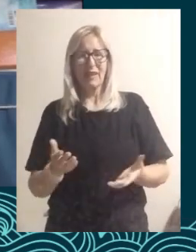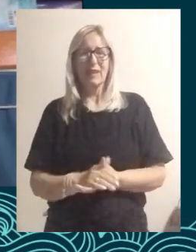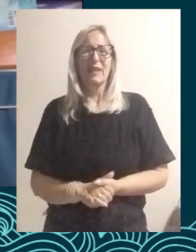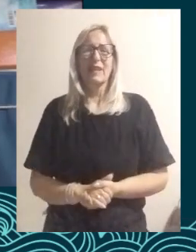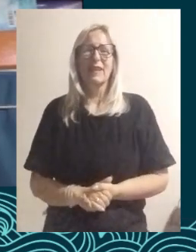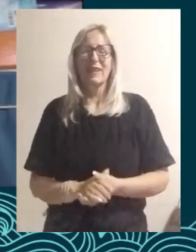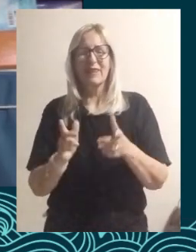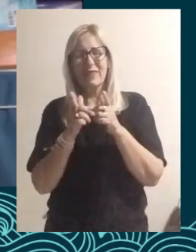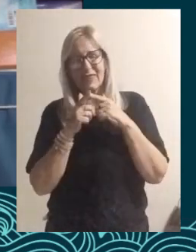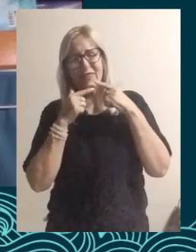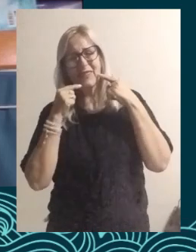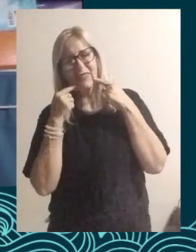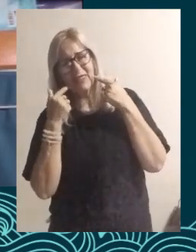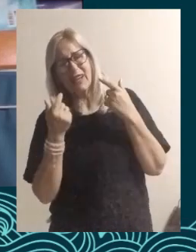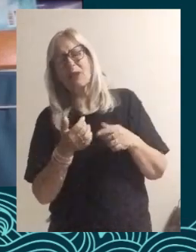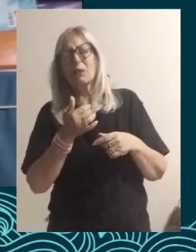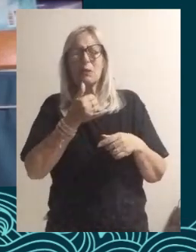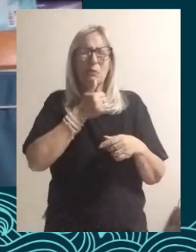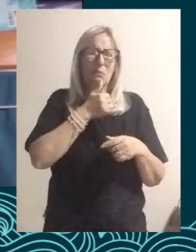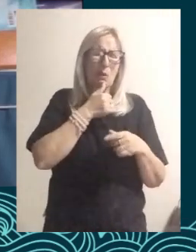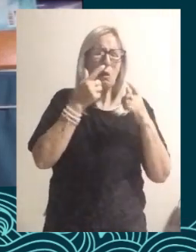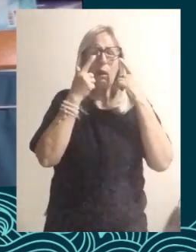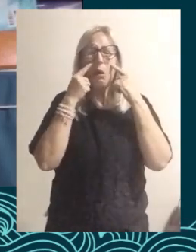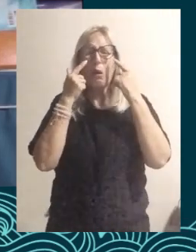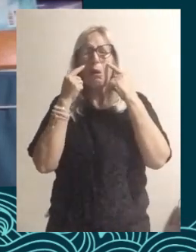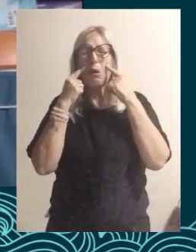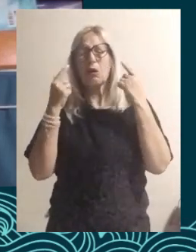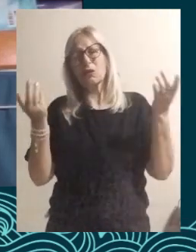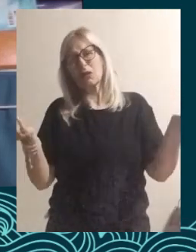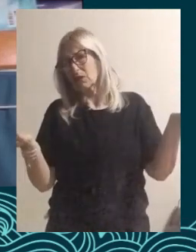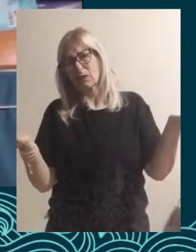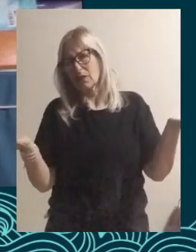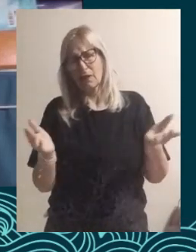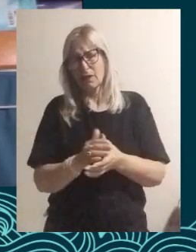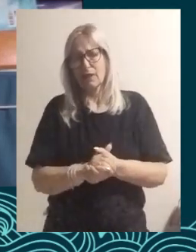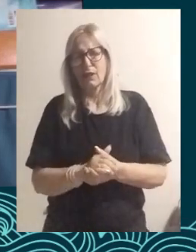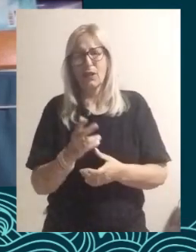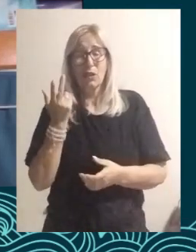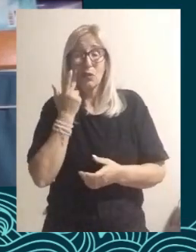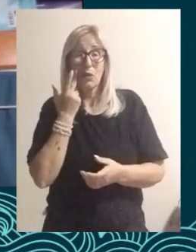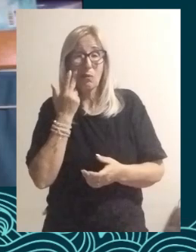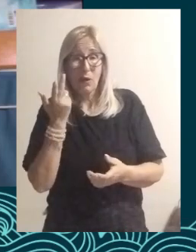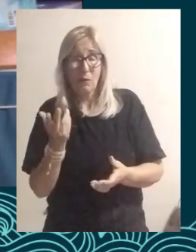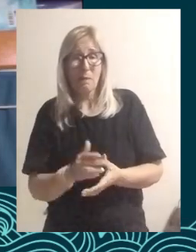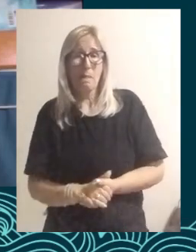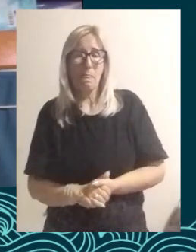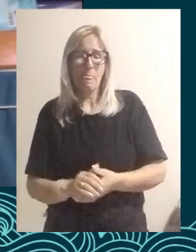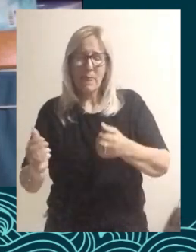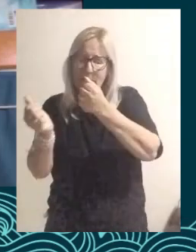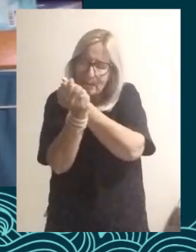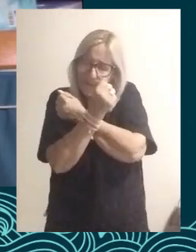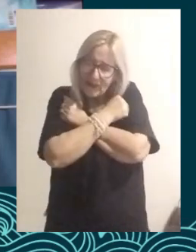nossos sentidos, a vida serve para a gente poder sorrir, para a gente poder chorar também. O corpo é para isso, para